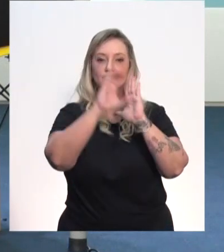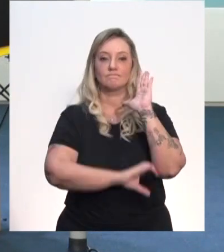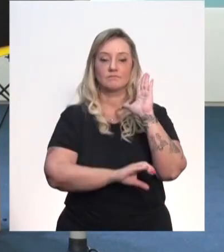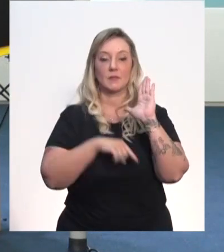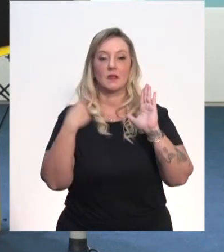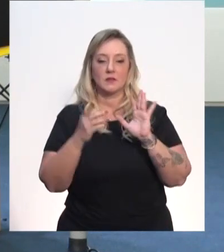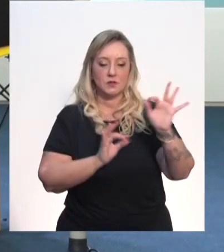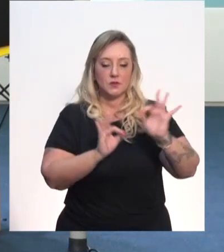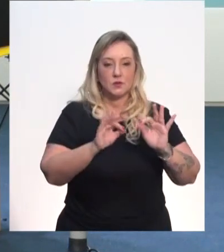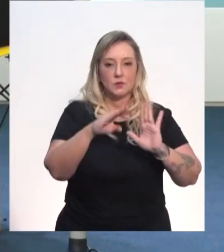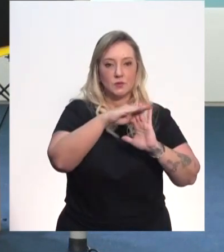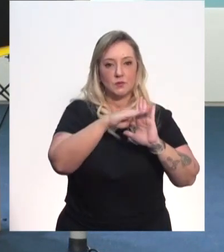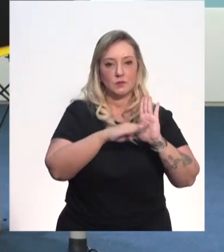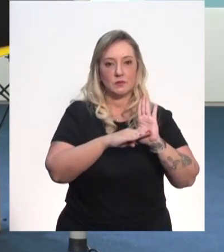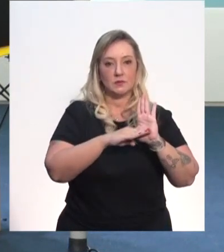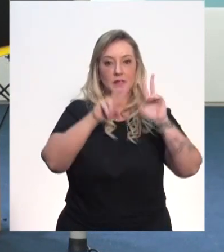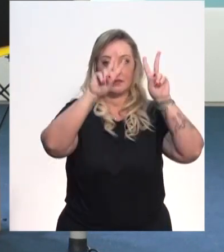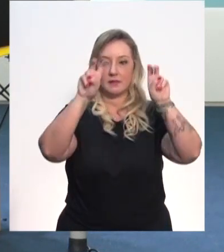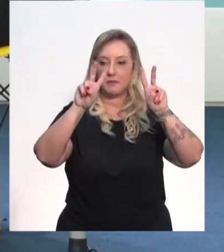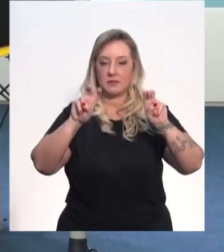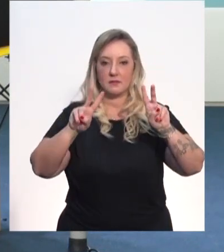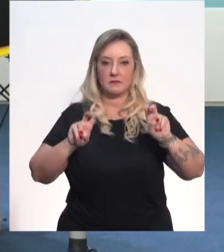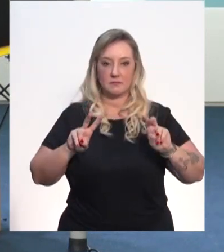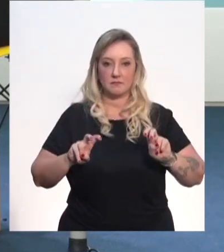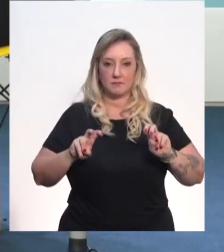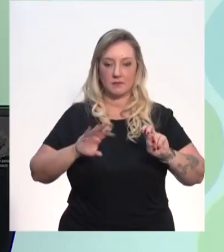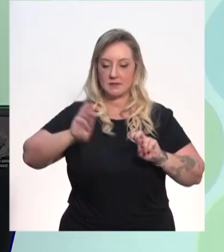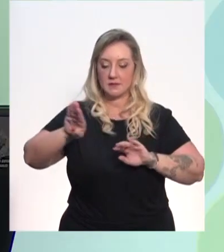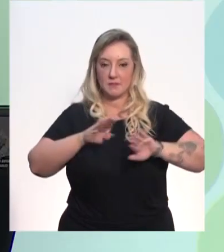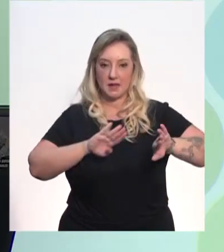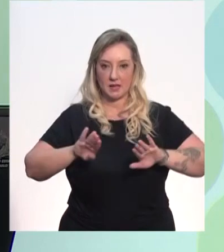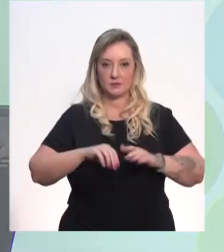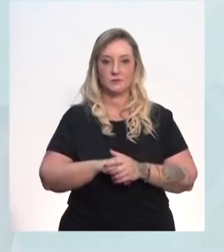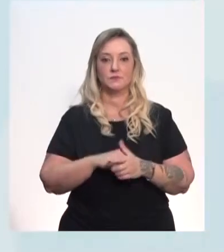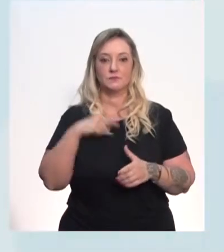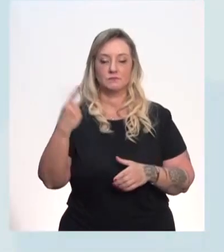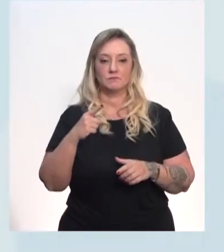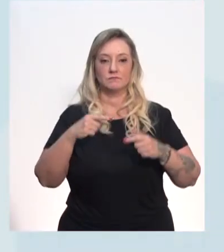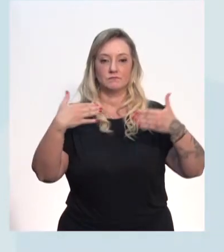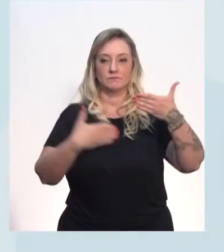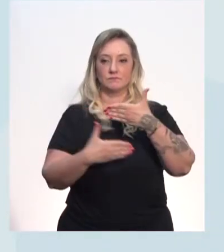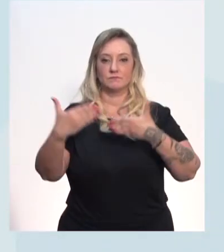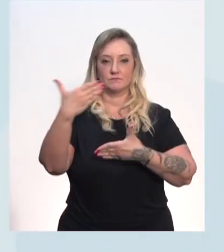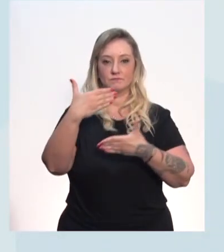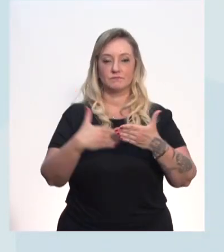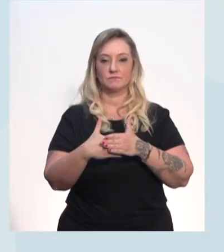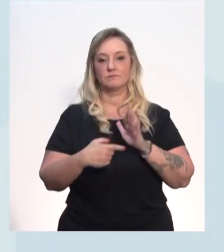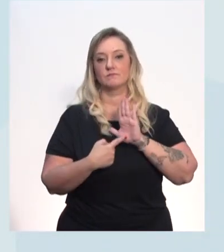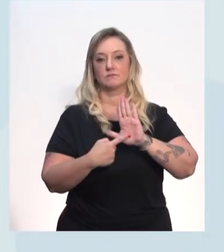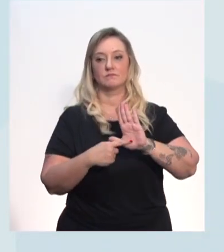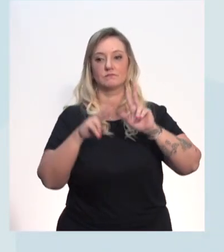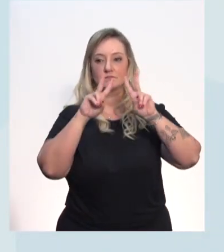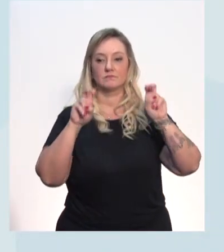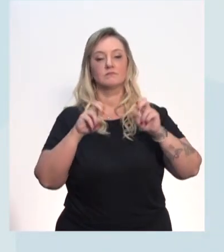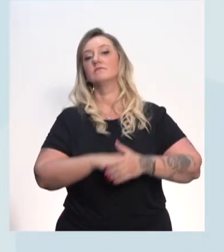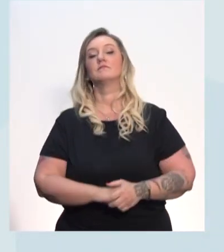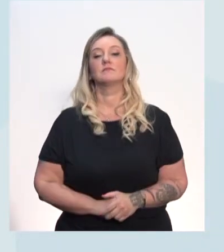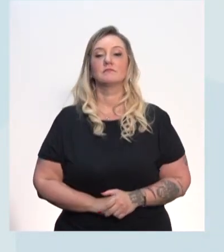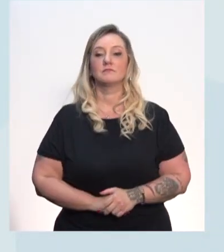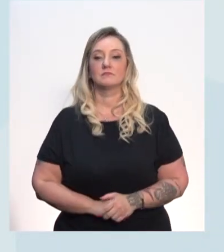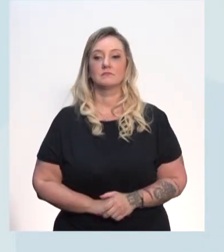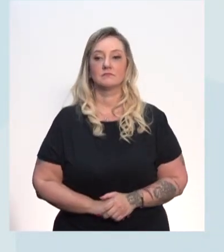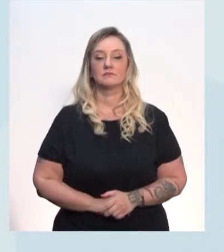todos vocês estão encaminhando, mas basicamente nós seguimos o que está no currículo paulista